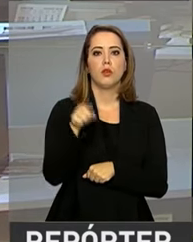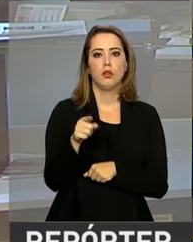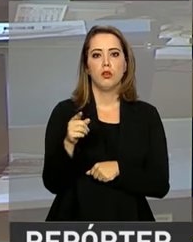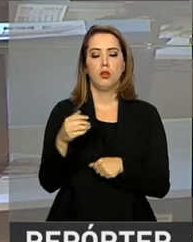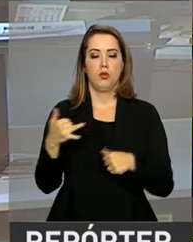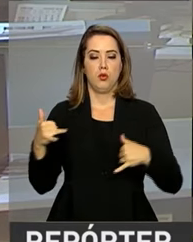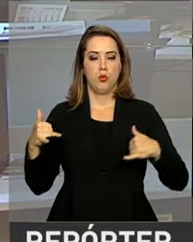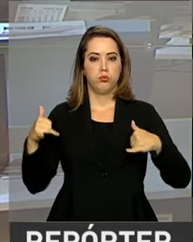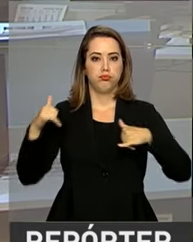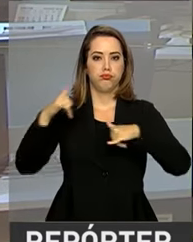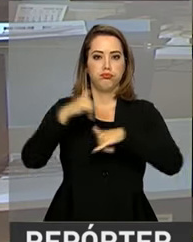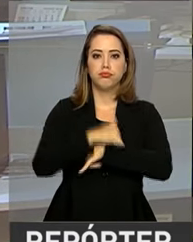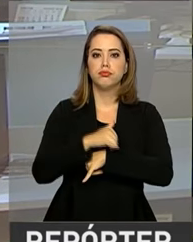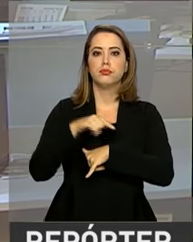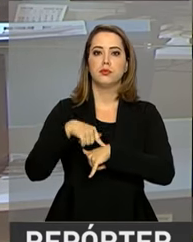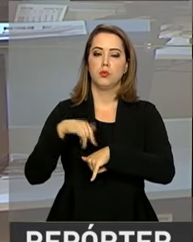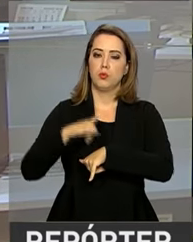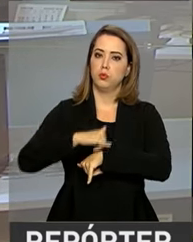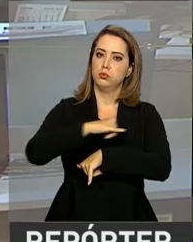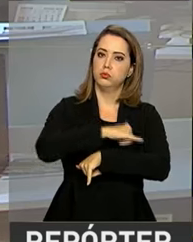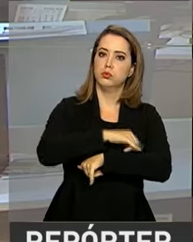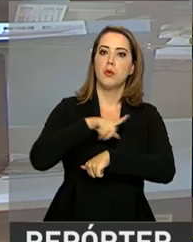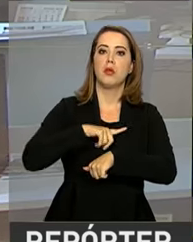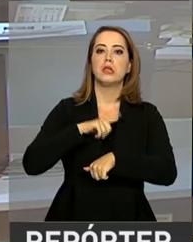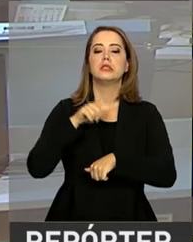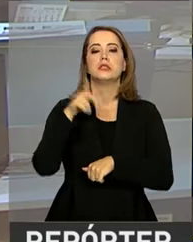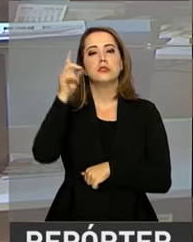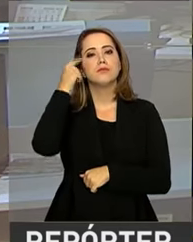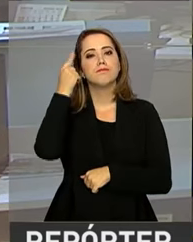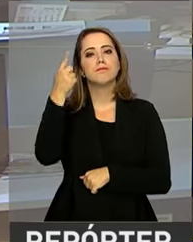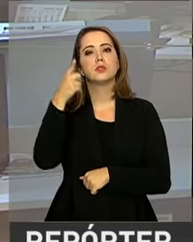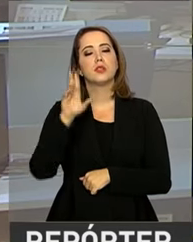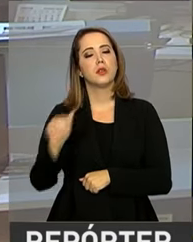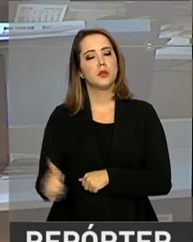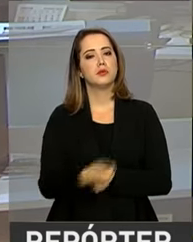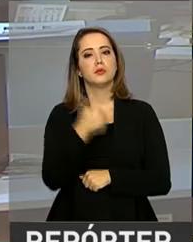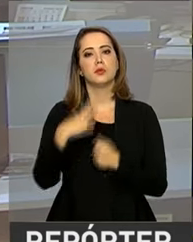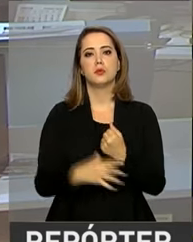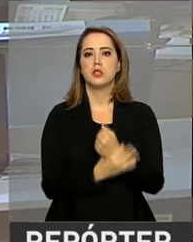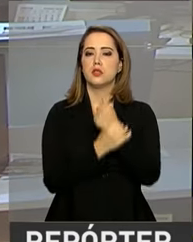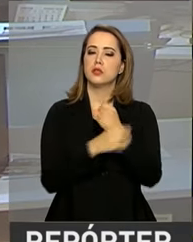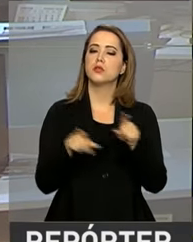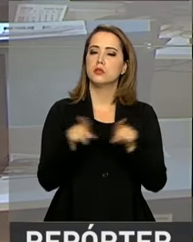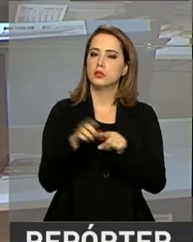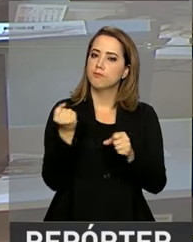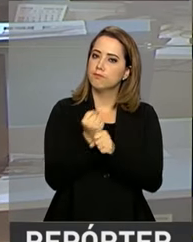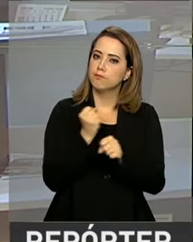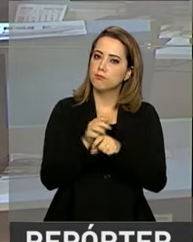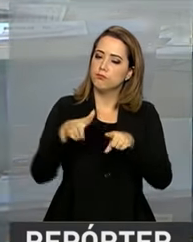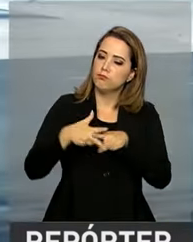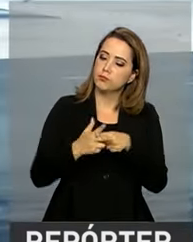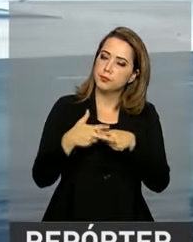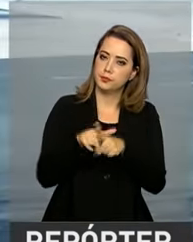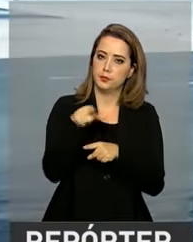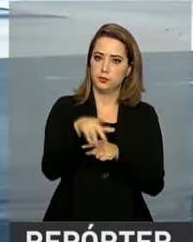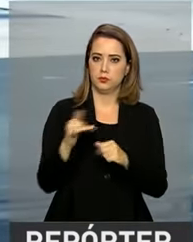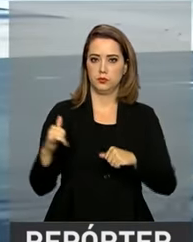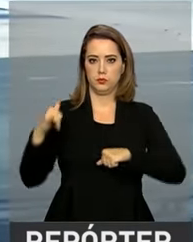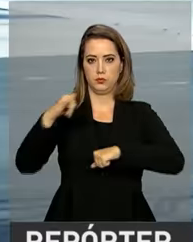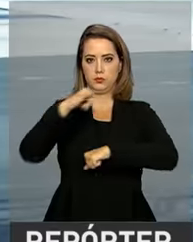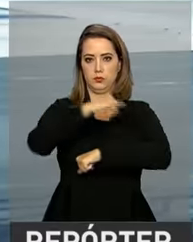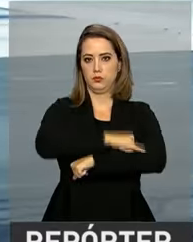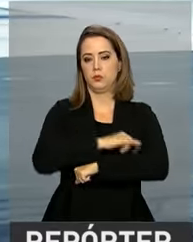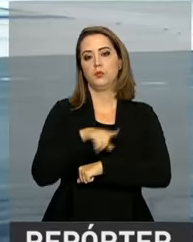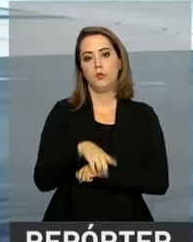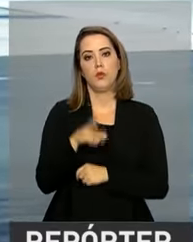durante as Olimpíadas. A ideia é aumentar a segurança e a manutenção dos terminais. Quem já andou